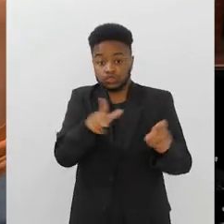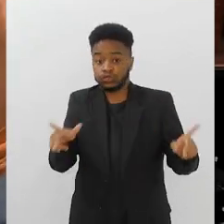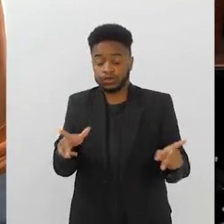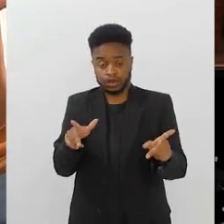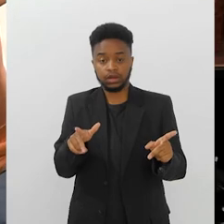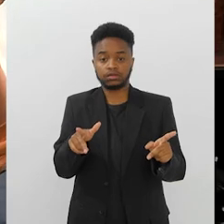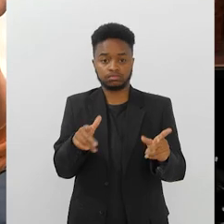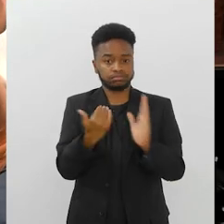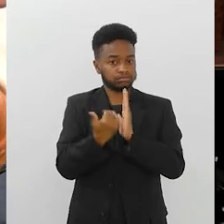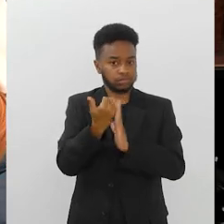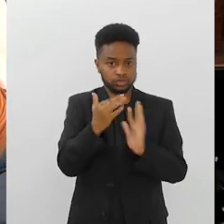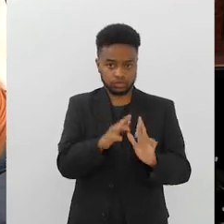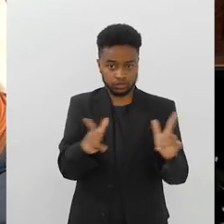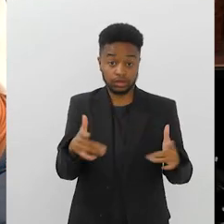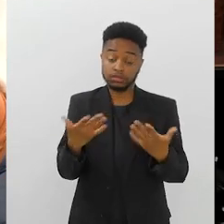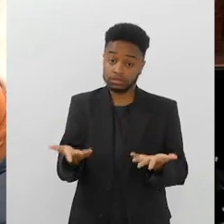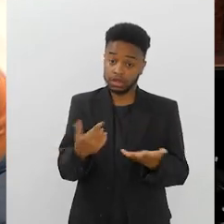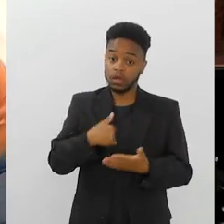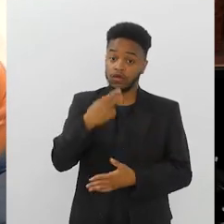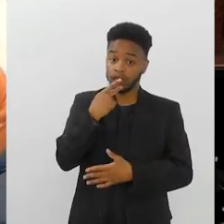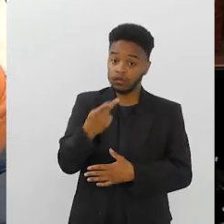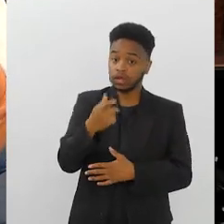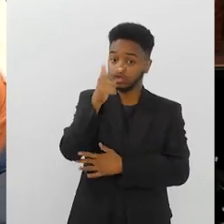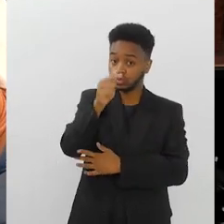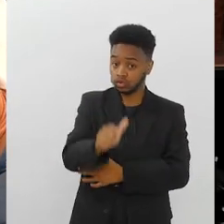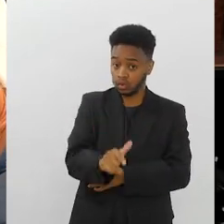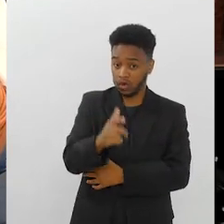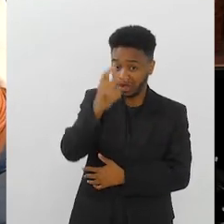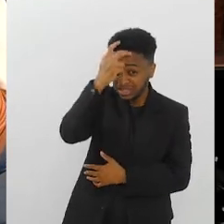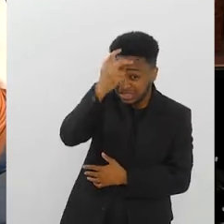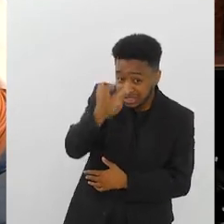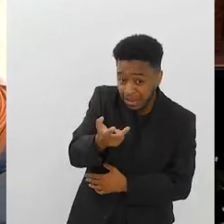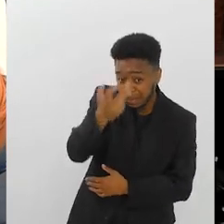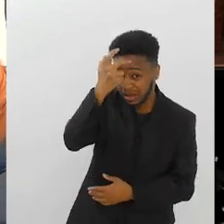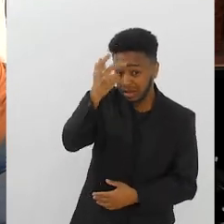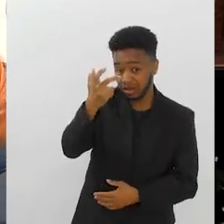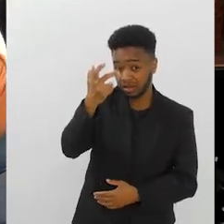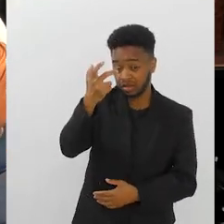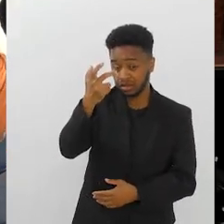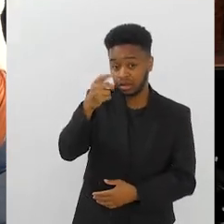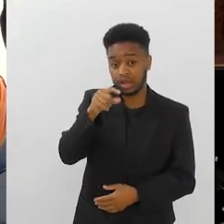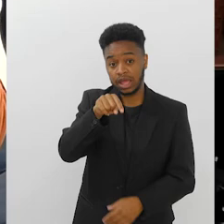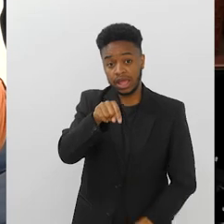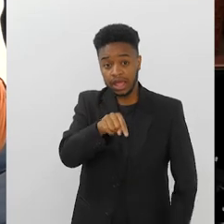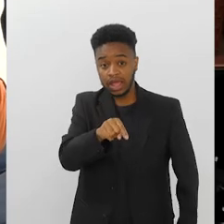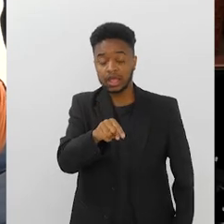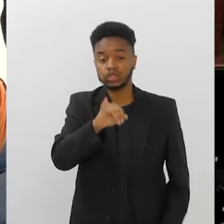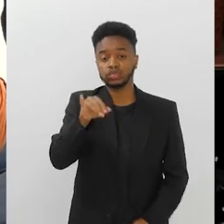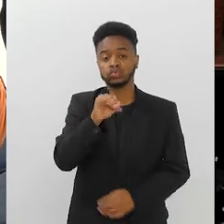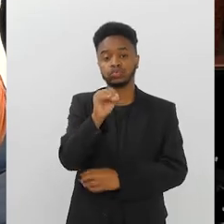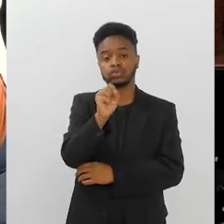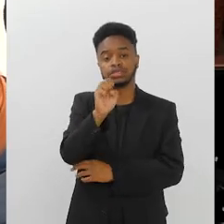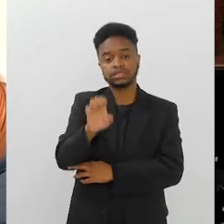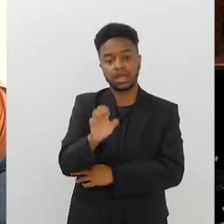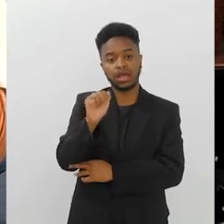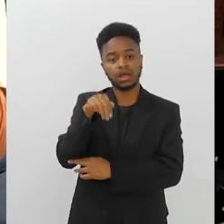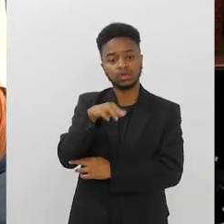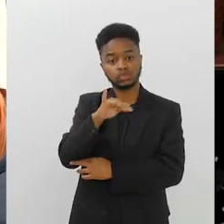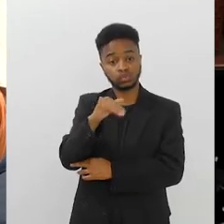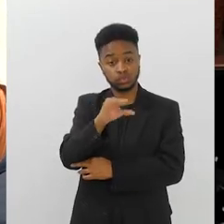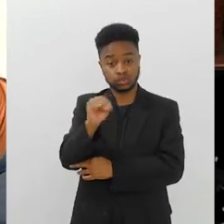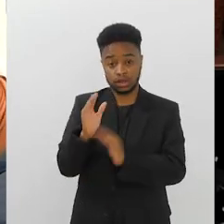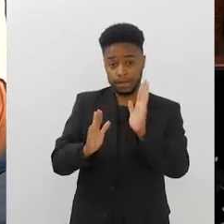completamente diferente até porque volta a dizer gente Zé Pilintra Seu José dos